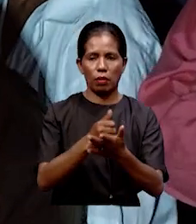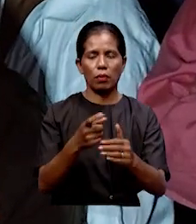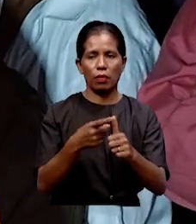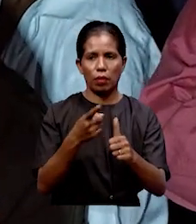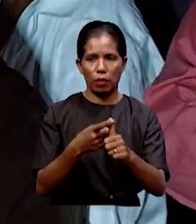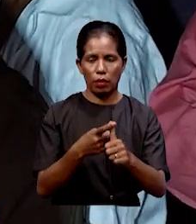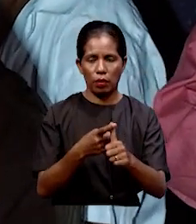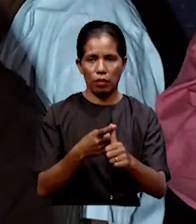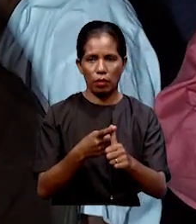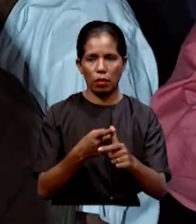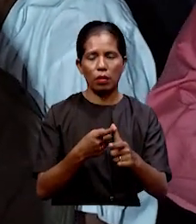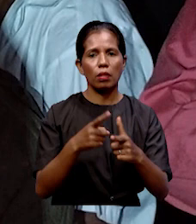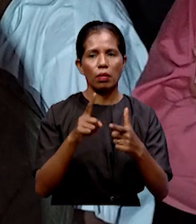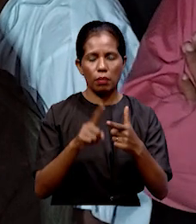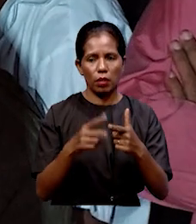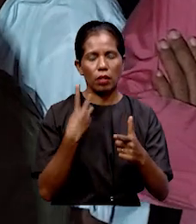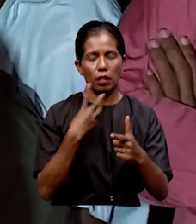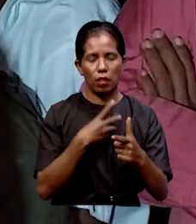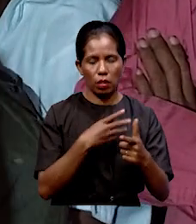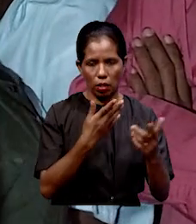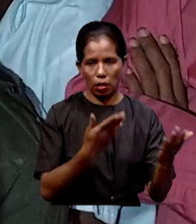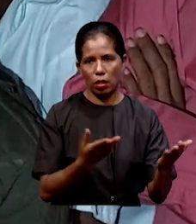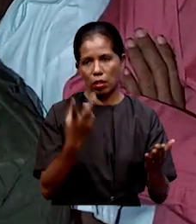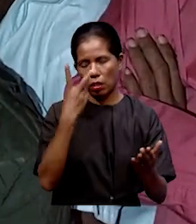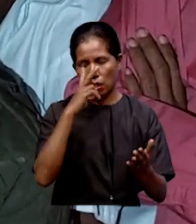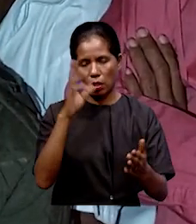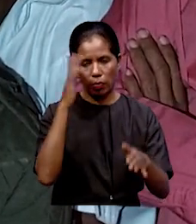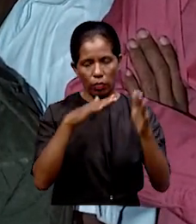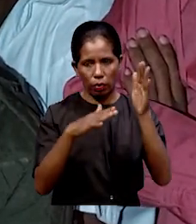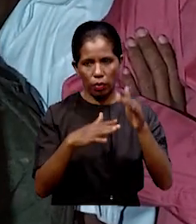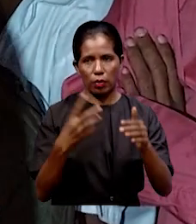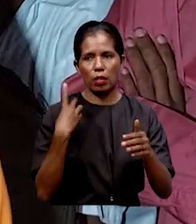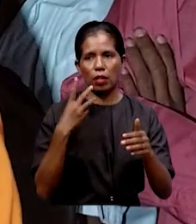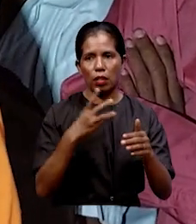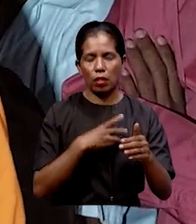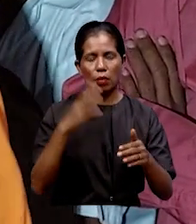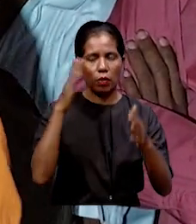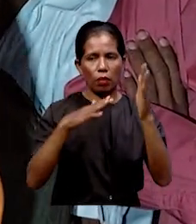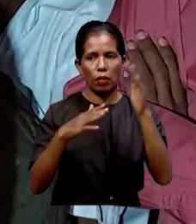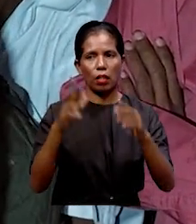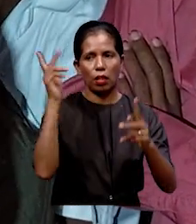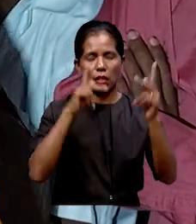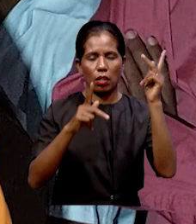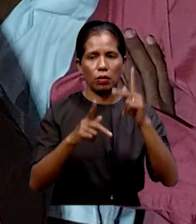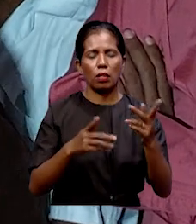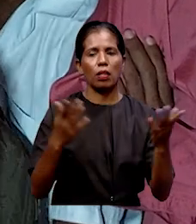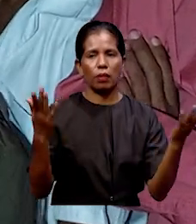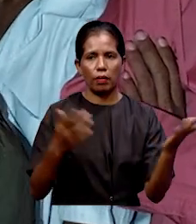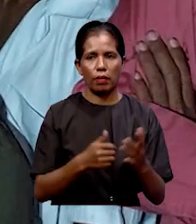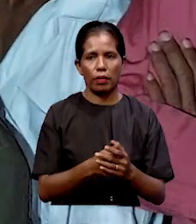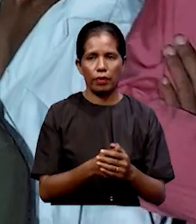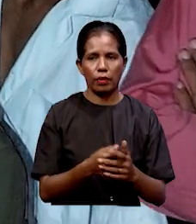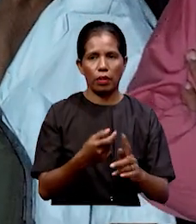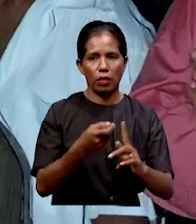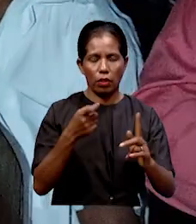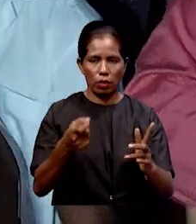primeiro atendimento e depois para quem processo. Acontecimento não tem que investigar, acontecimento né, causa né, consulta ou a não ser discurso